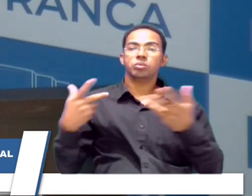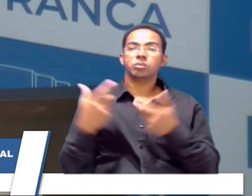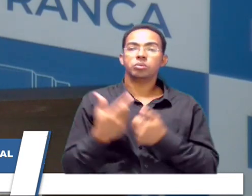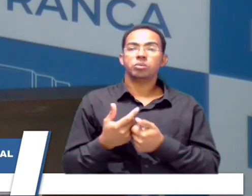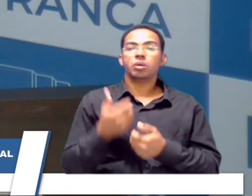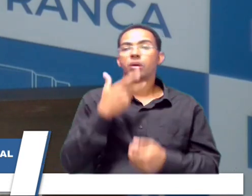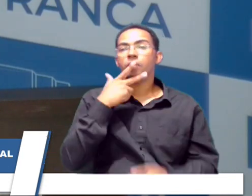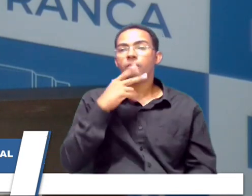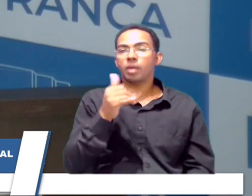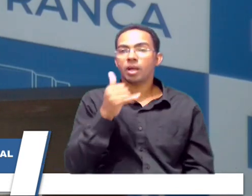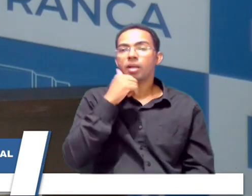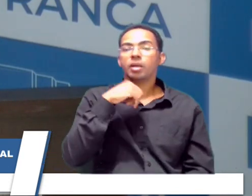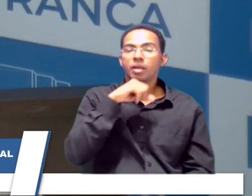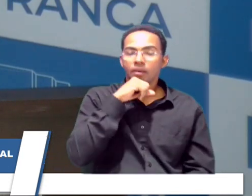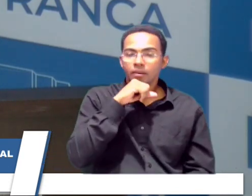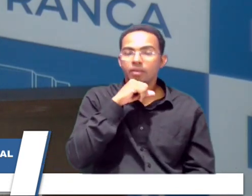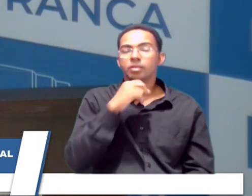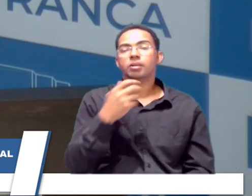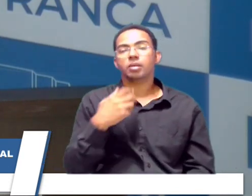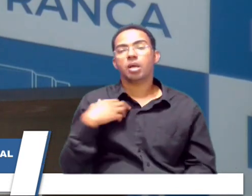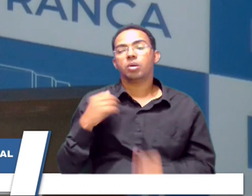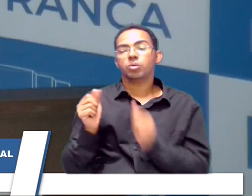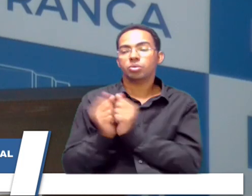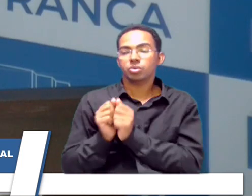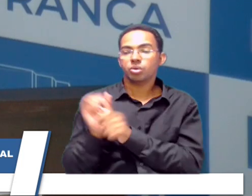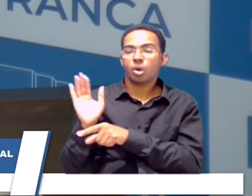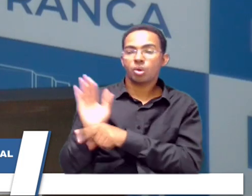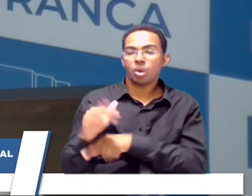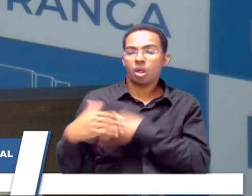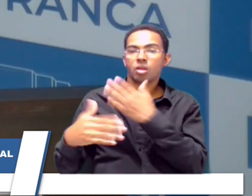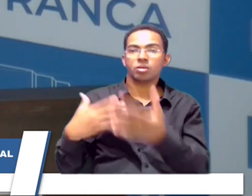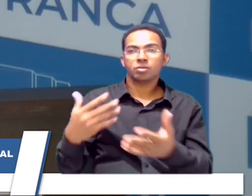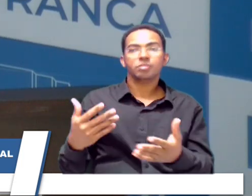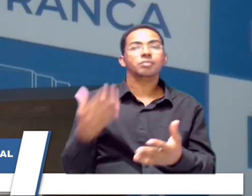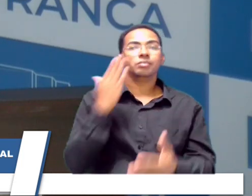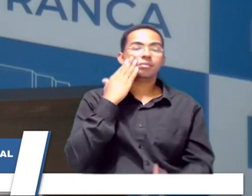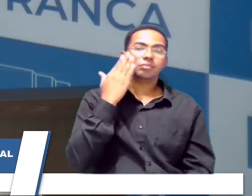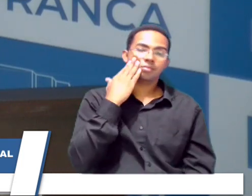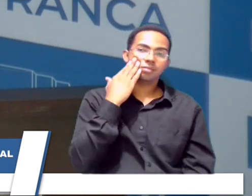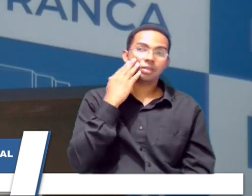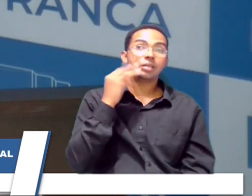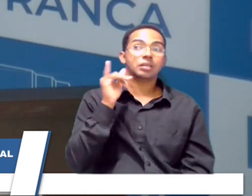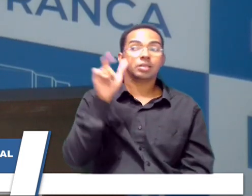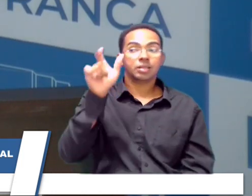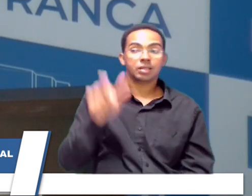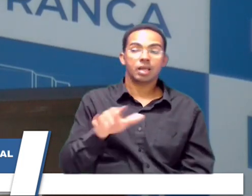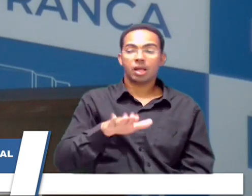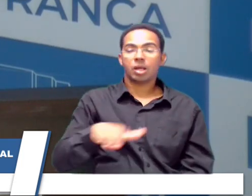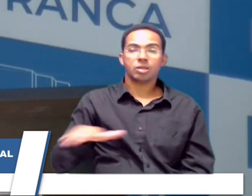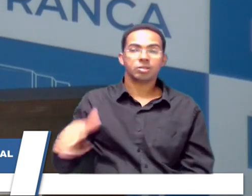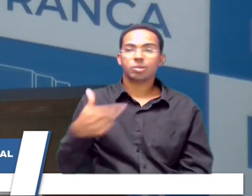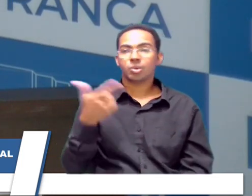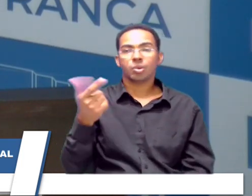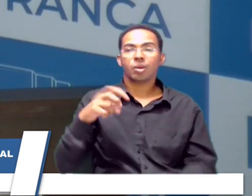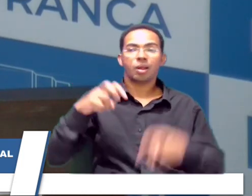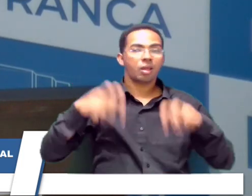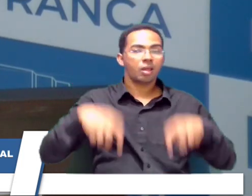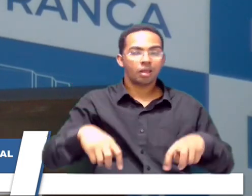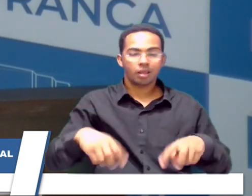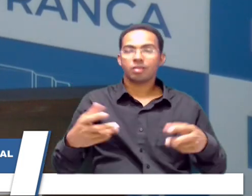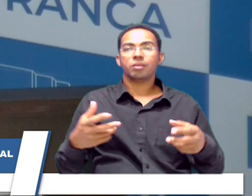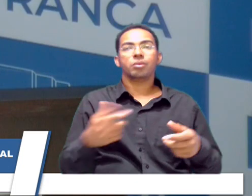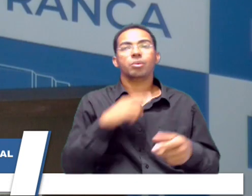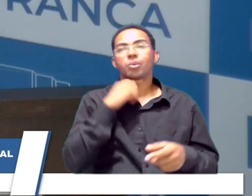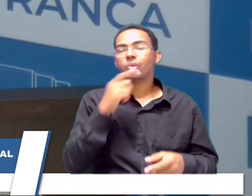aquela mãe quer que eu desenvolva com aquela criança, né? E se essa criança ela não consegue se sentar, se ela não